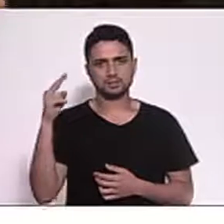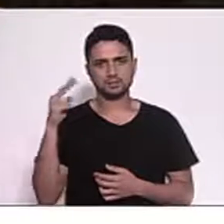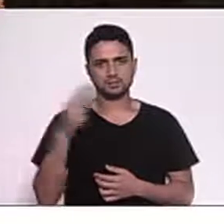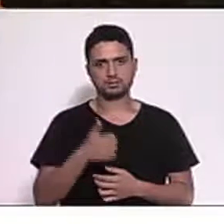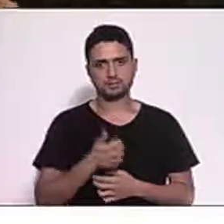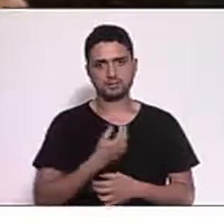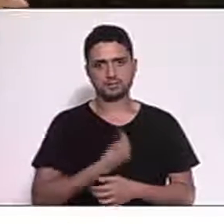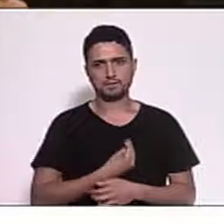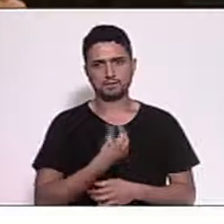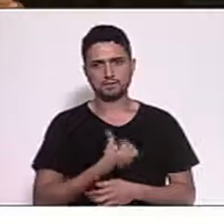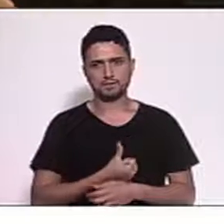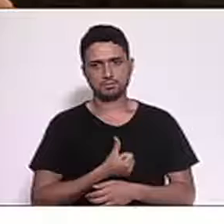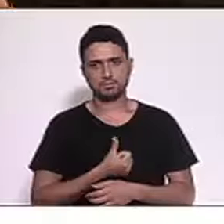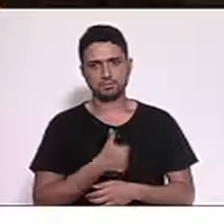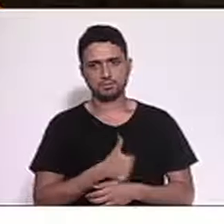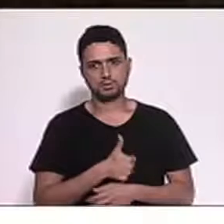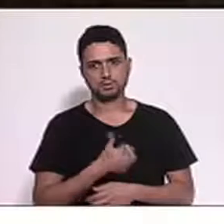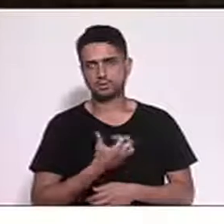1964.